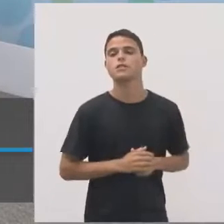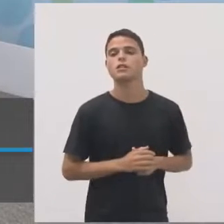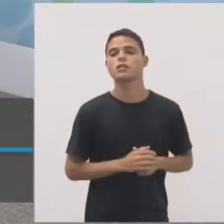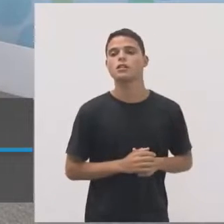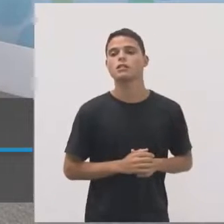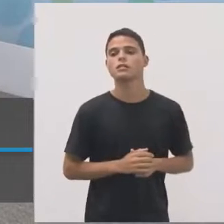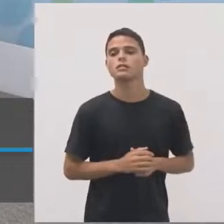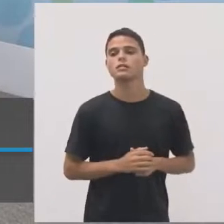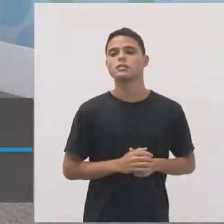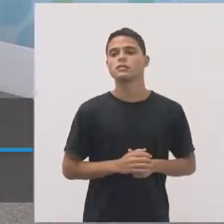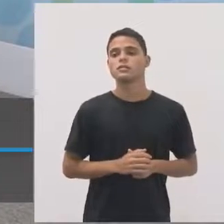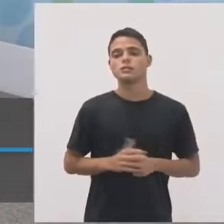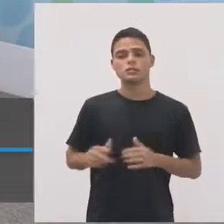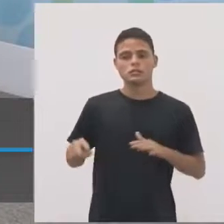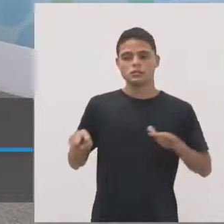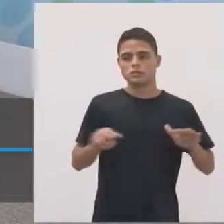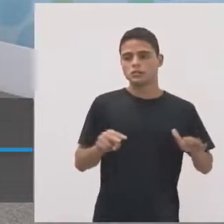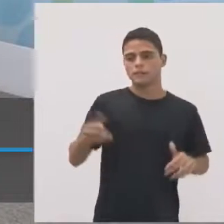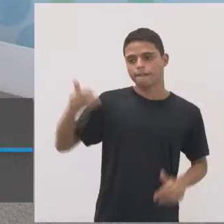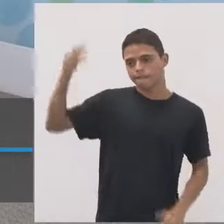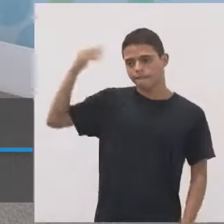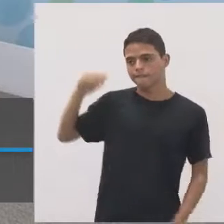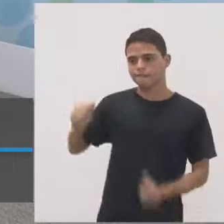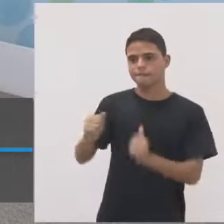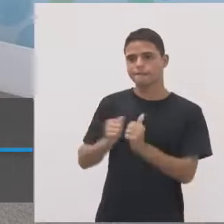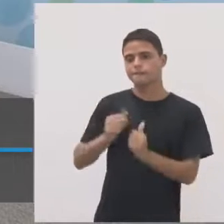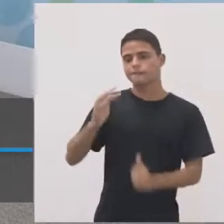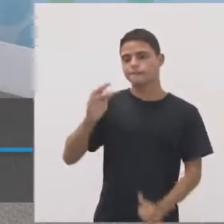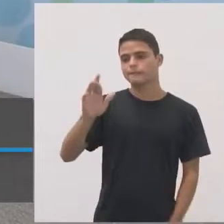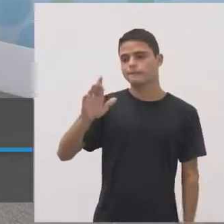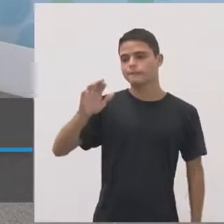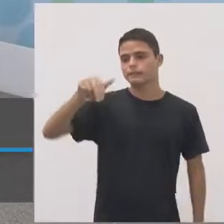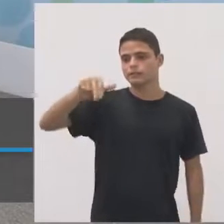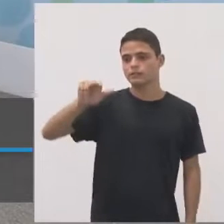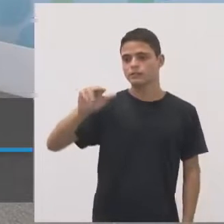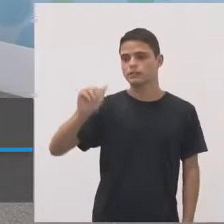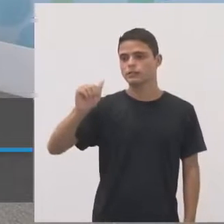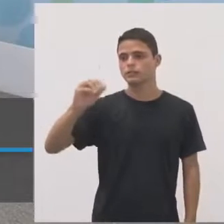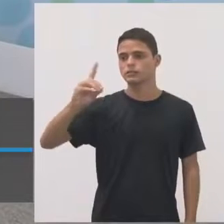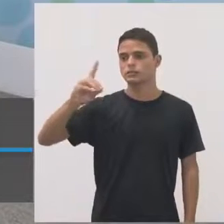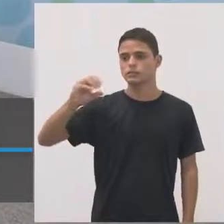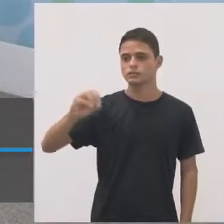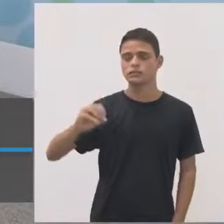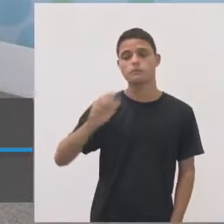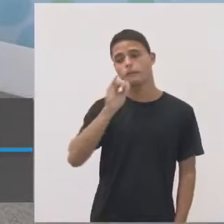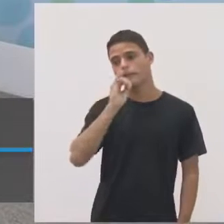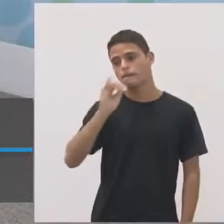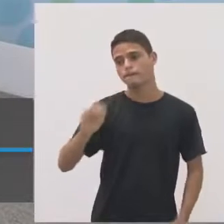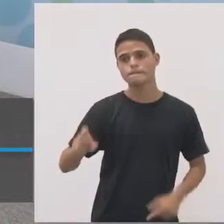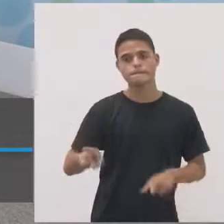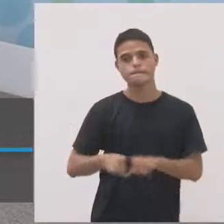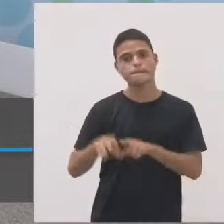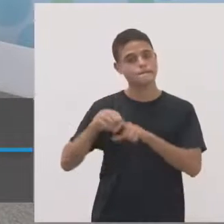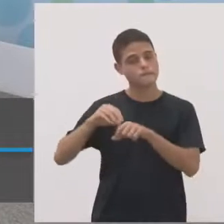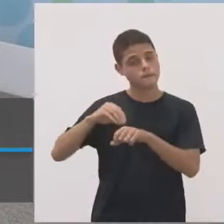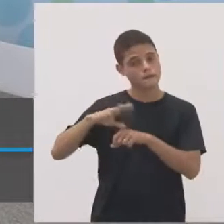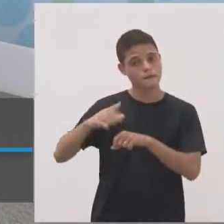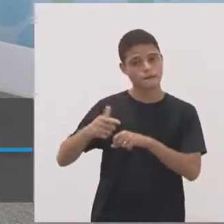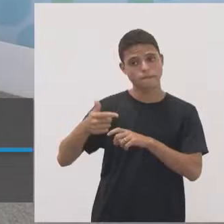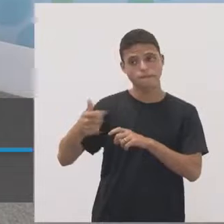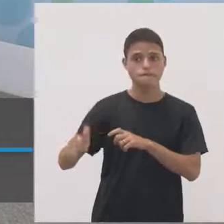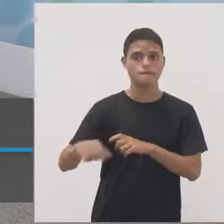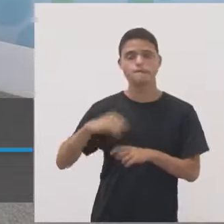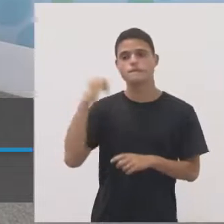daí. Semana passada a gente estava aqui com o Fernando Portas da Microsoft, né? E aí ele estava alertando, e também é uma outra coisa que a gente sempre fala,